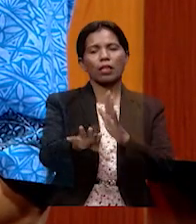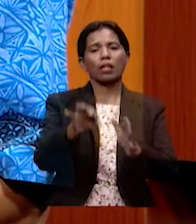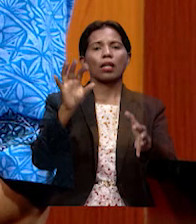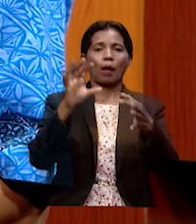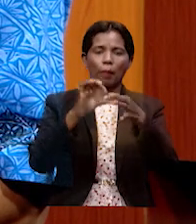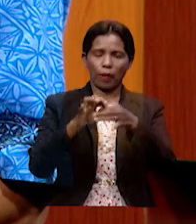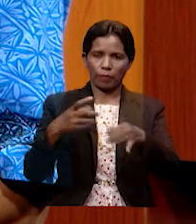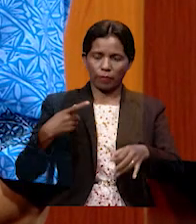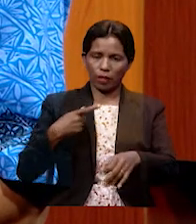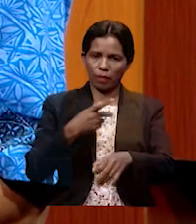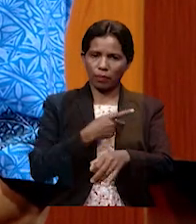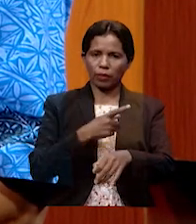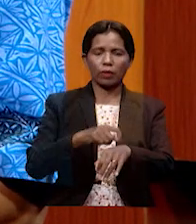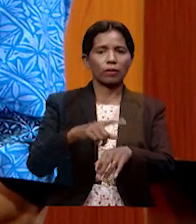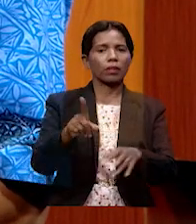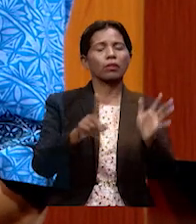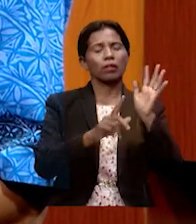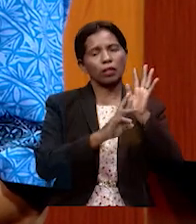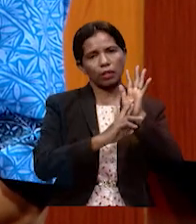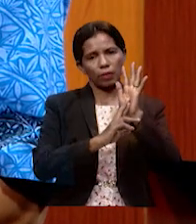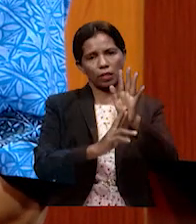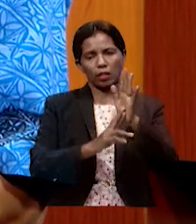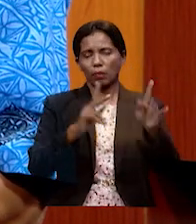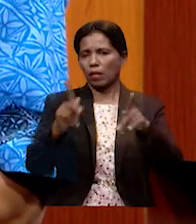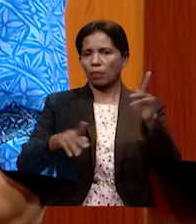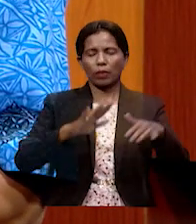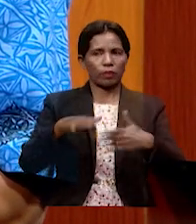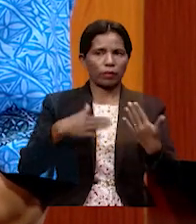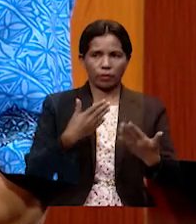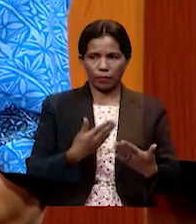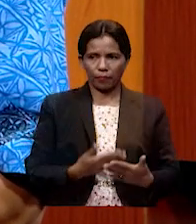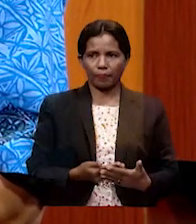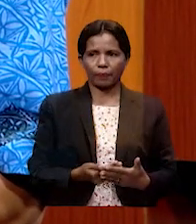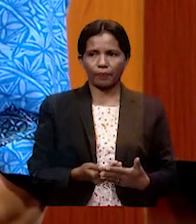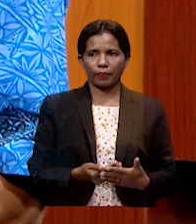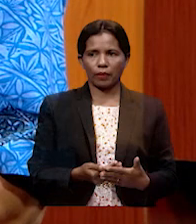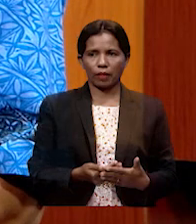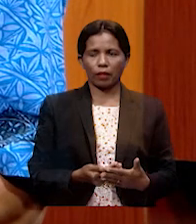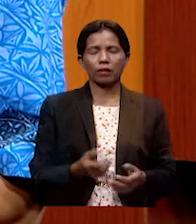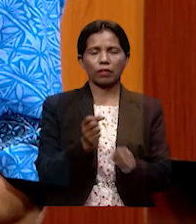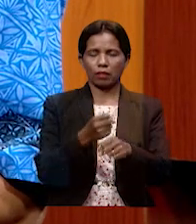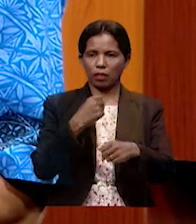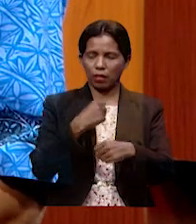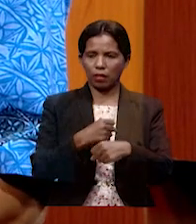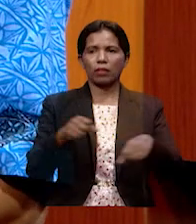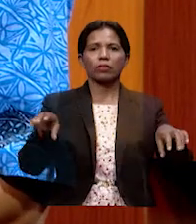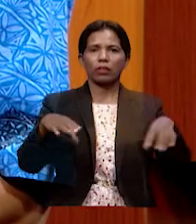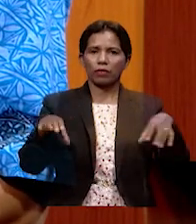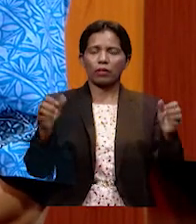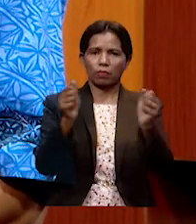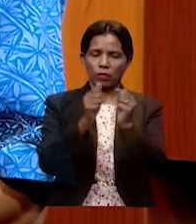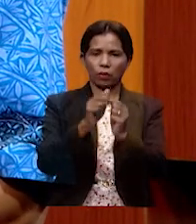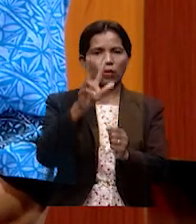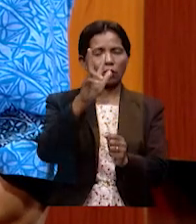representa o cidadão Hototo. Na mesma cá, se ela alcançar o poder todo, o poder